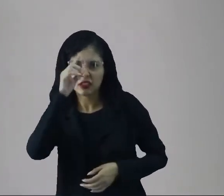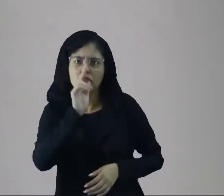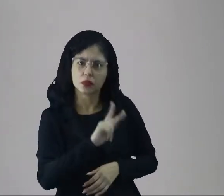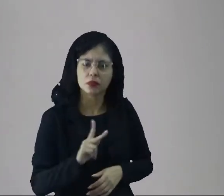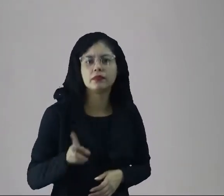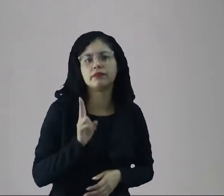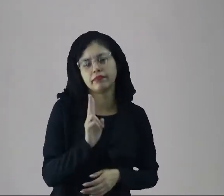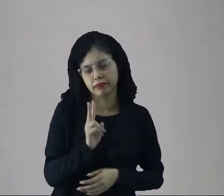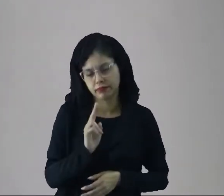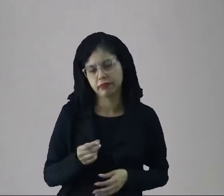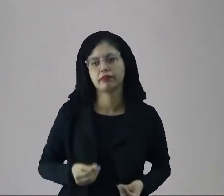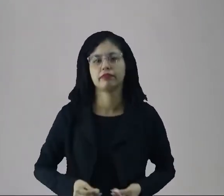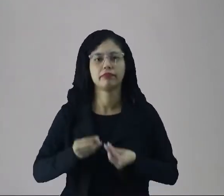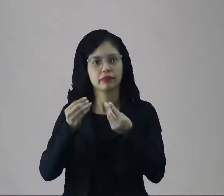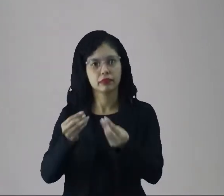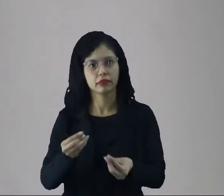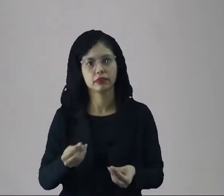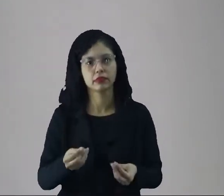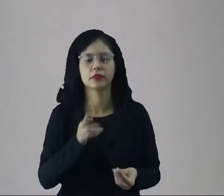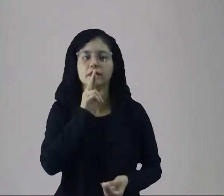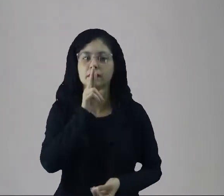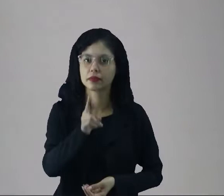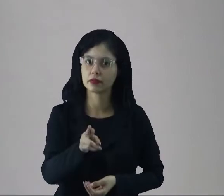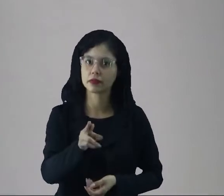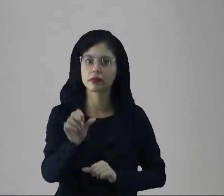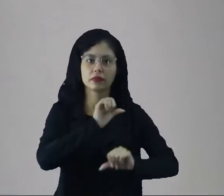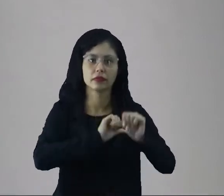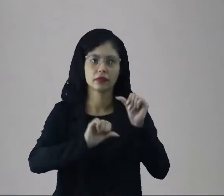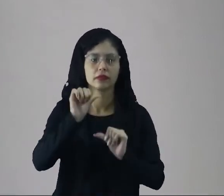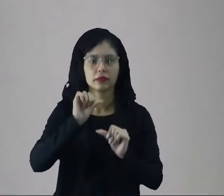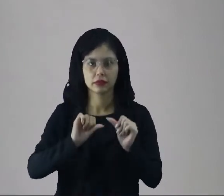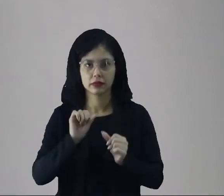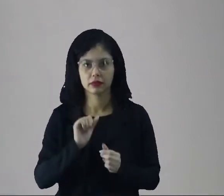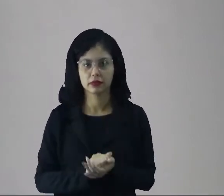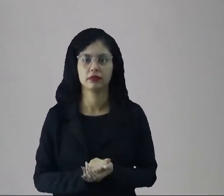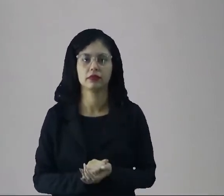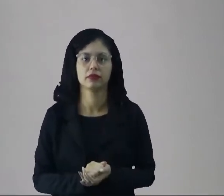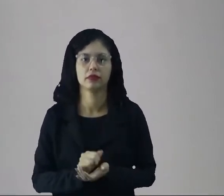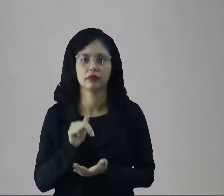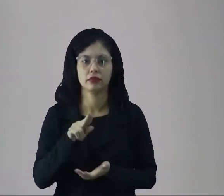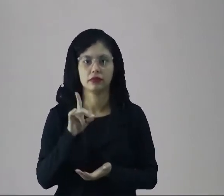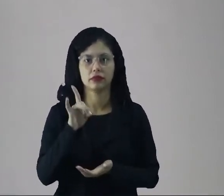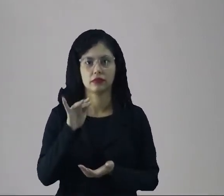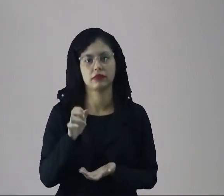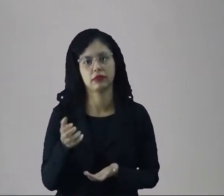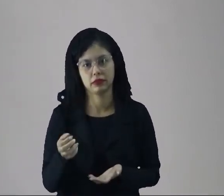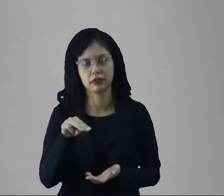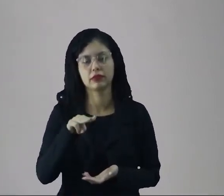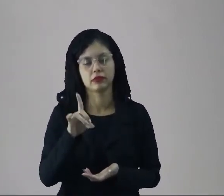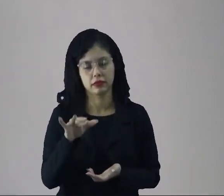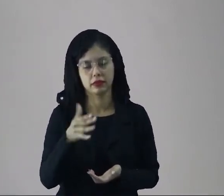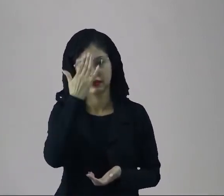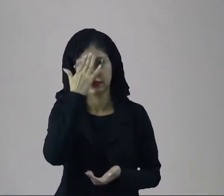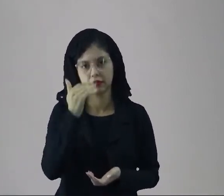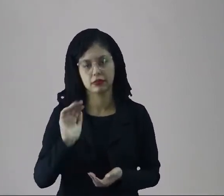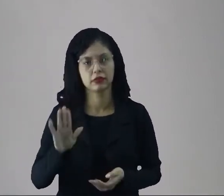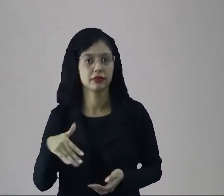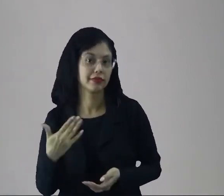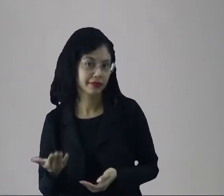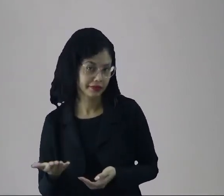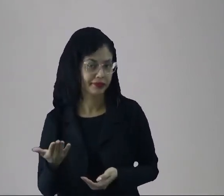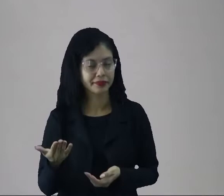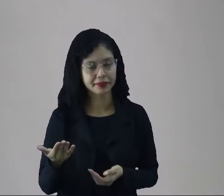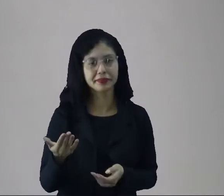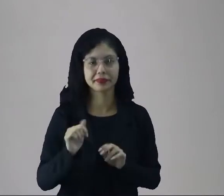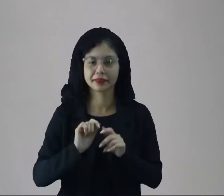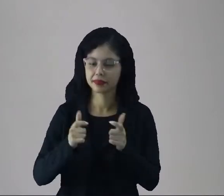professor sempre vai passar um cálculo para você transformar essas unidades de medidas para saber exatamente